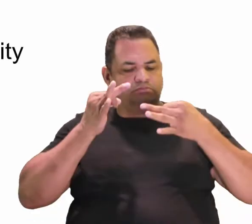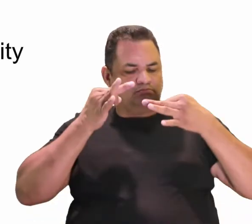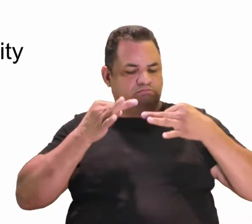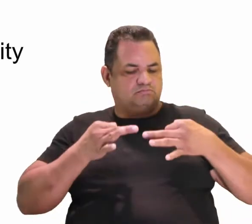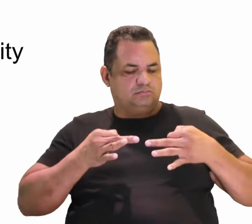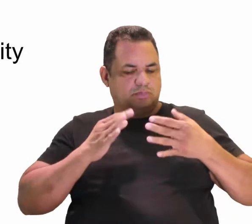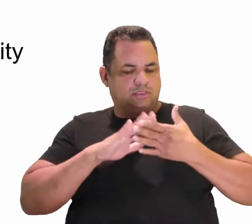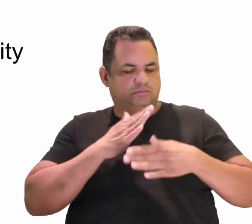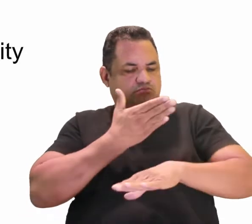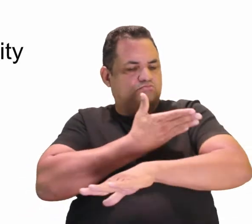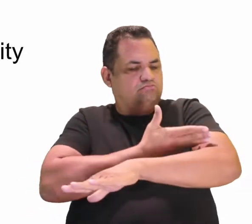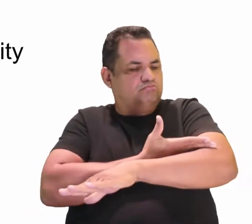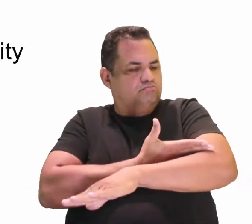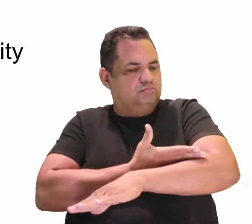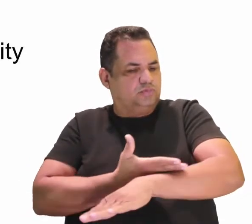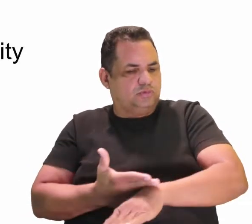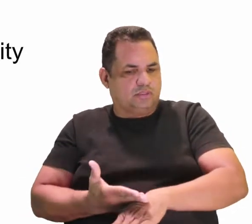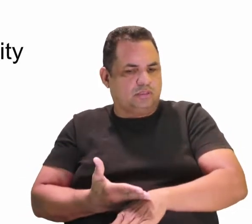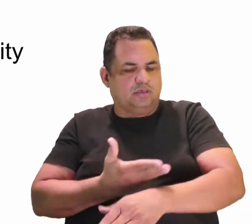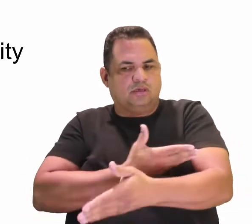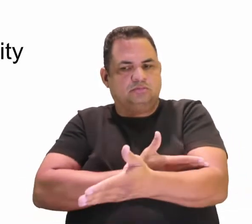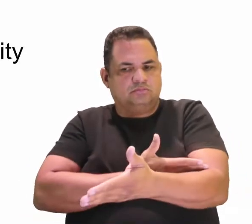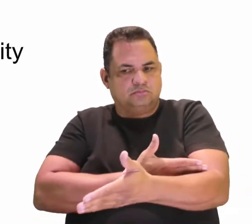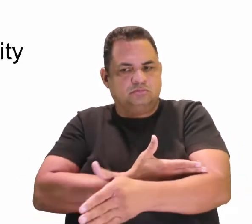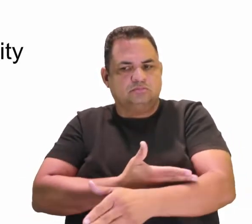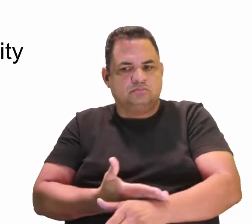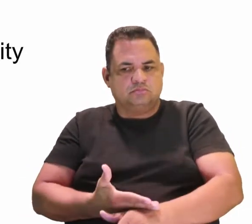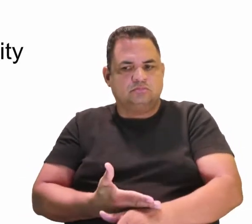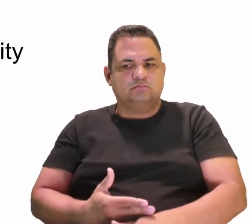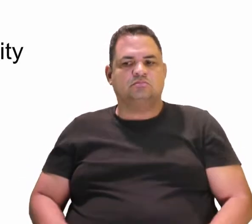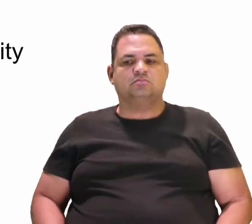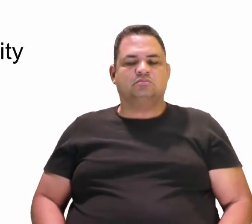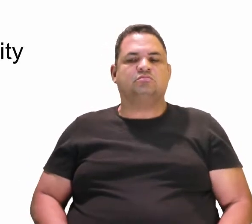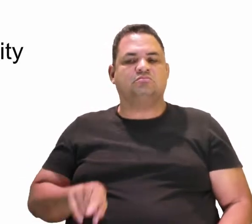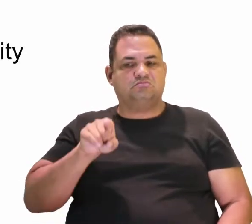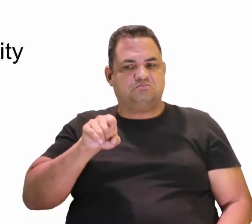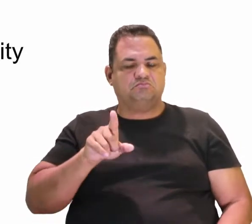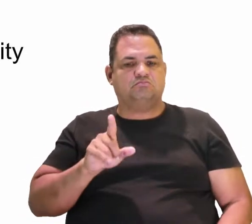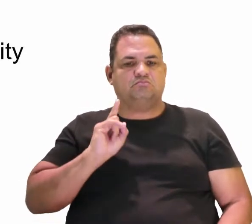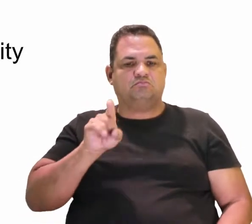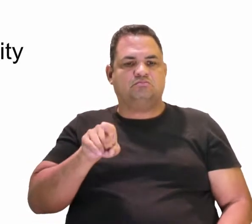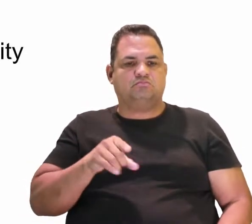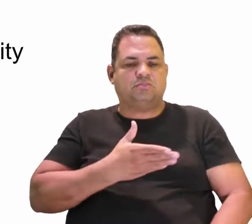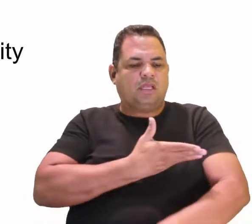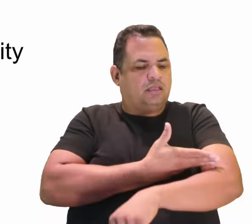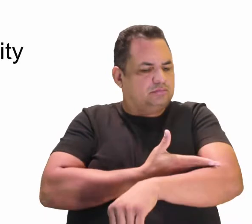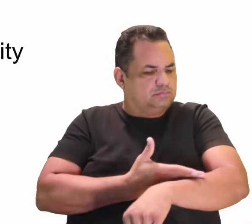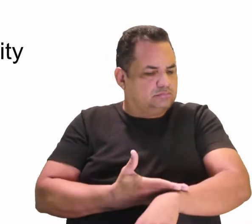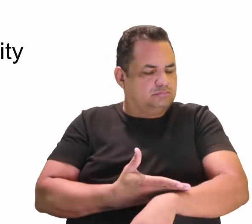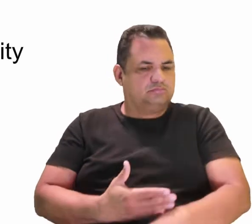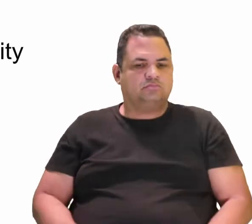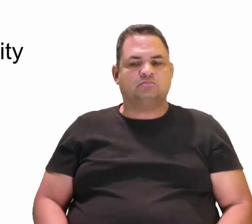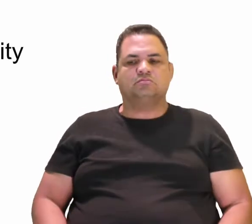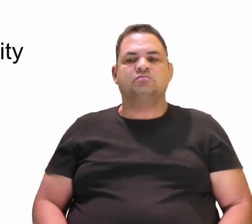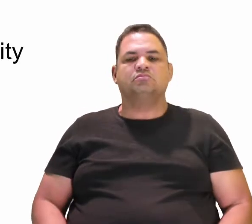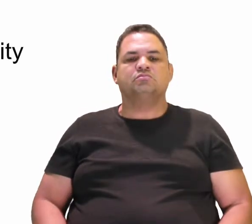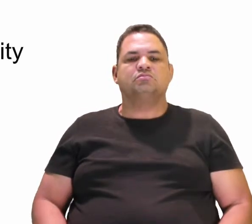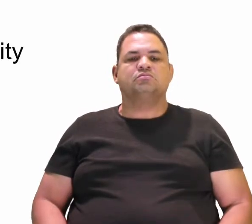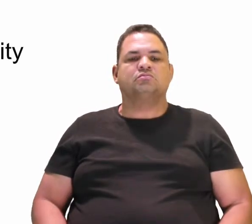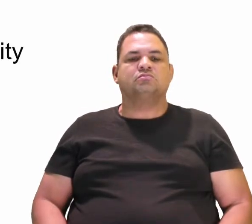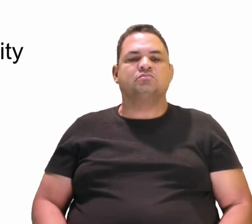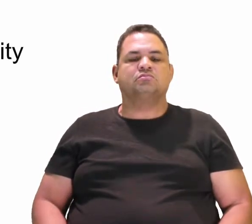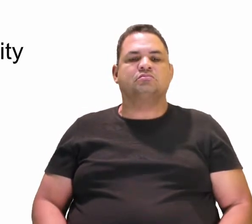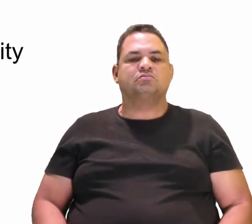cortês, né? Seja gentil, poderia também falar assim, porque a gente não sabe, né, o que o outro